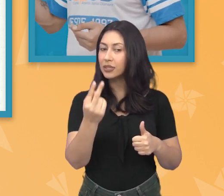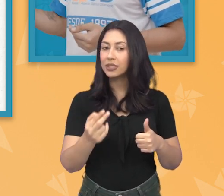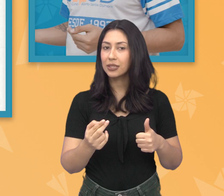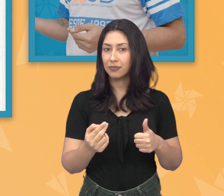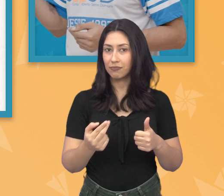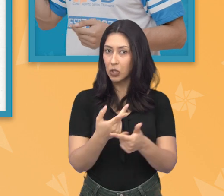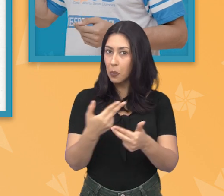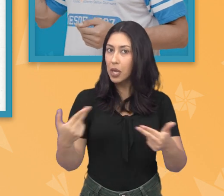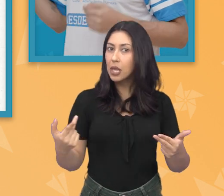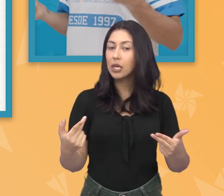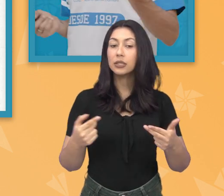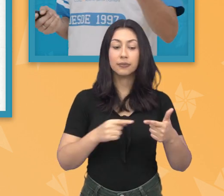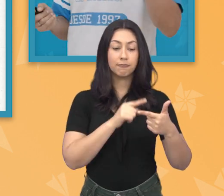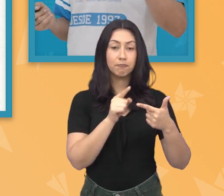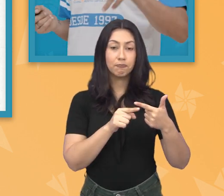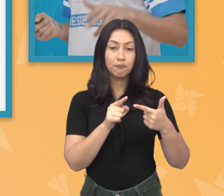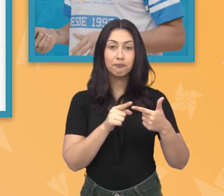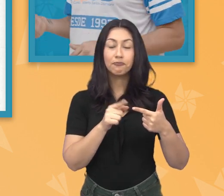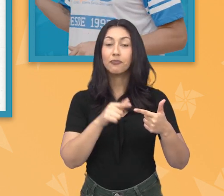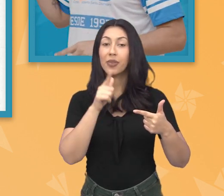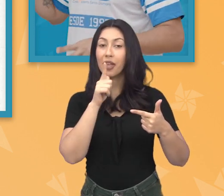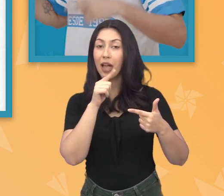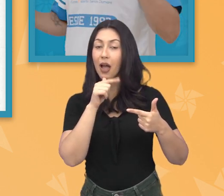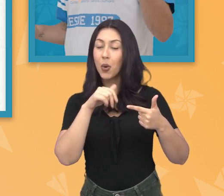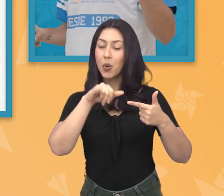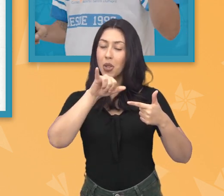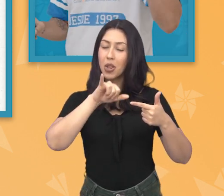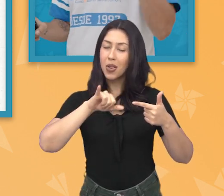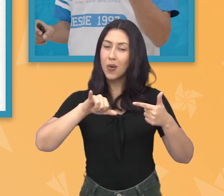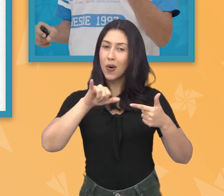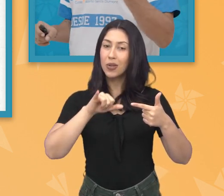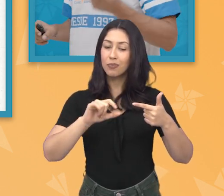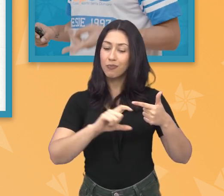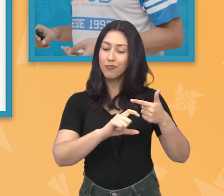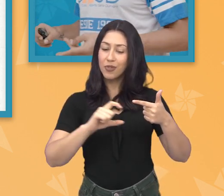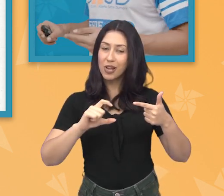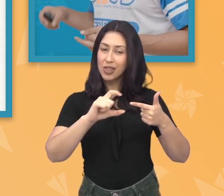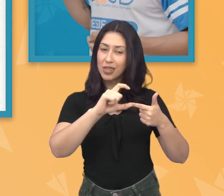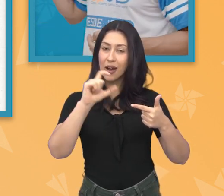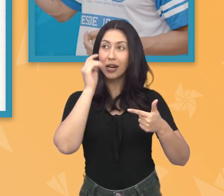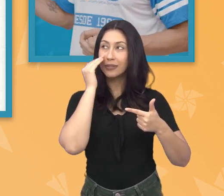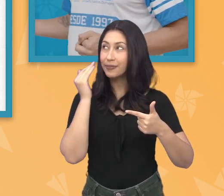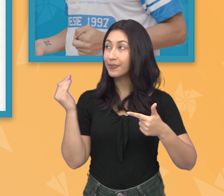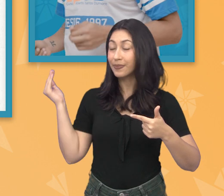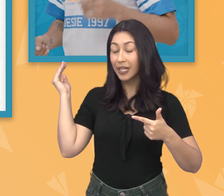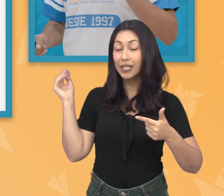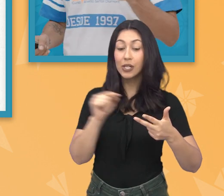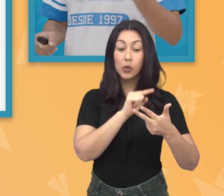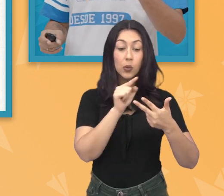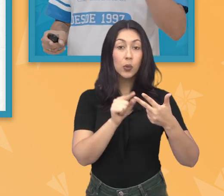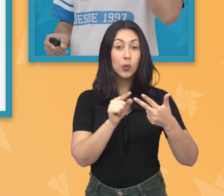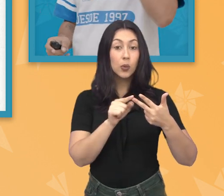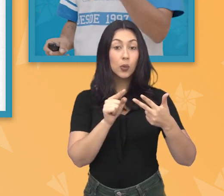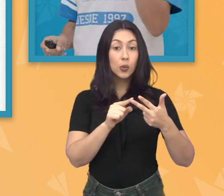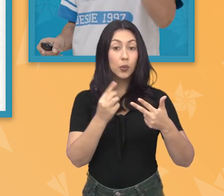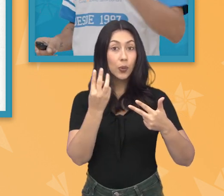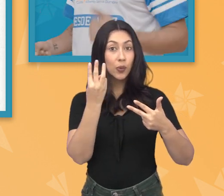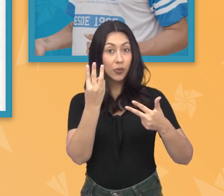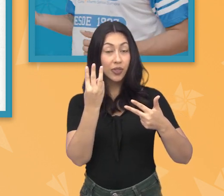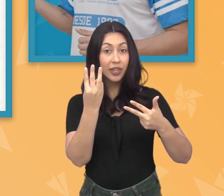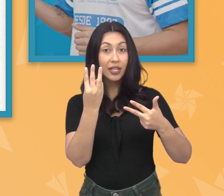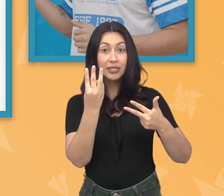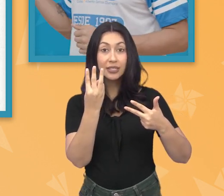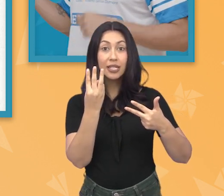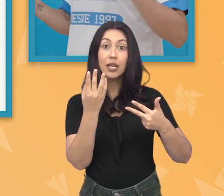aqui do exemplo temos óleo e água, que eu já mencionei, né, que temos duas fases e dois componentes diferentes. E por fim o sistema 3, que eu já